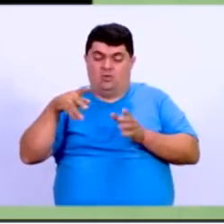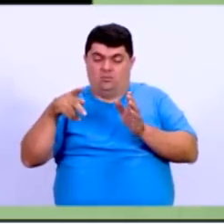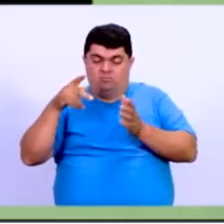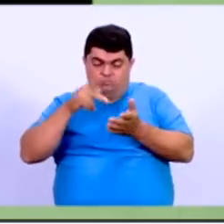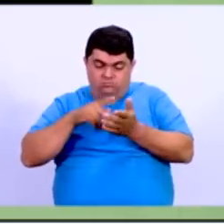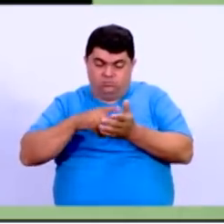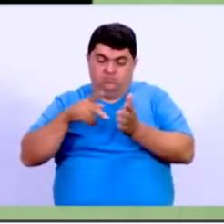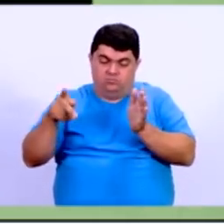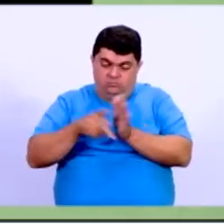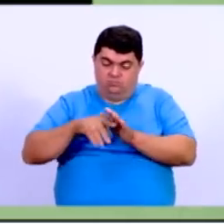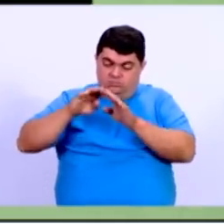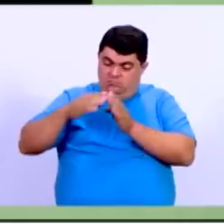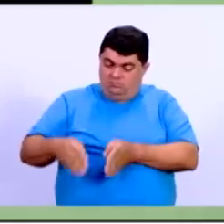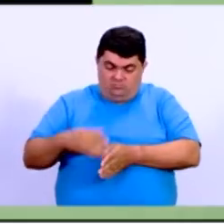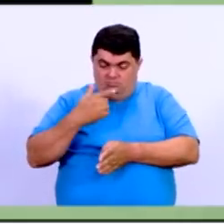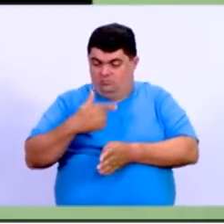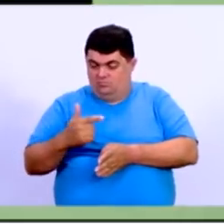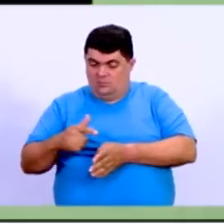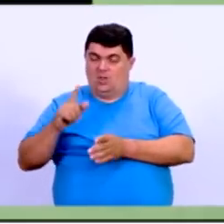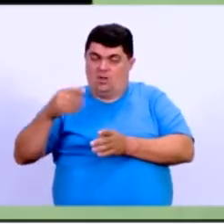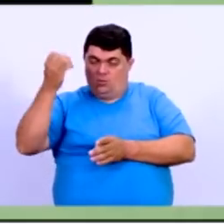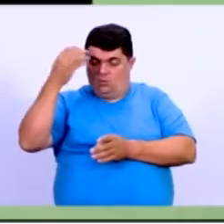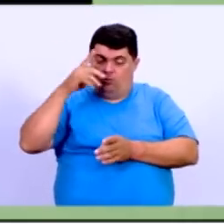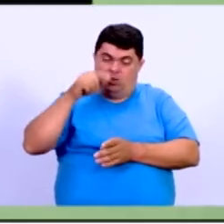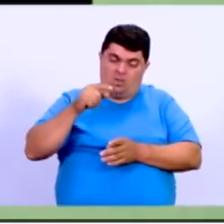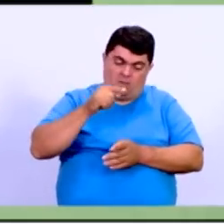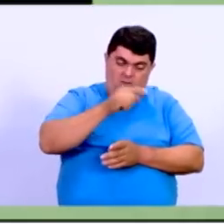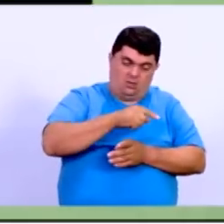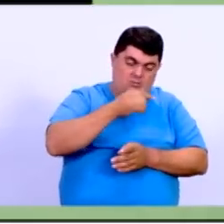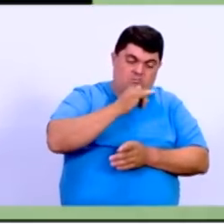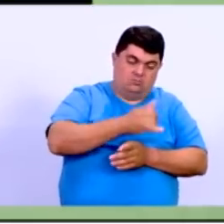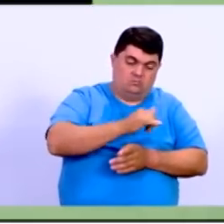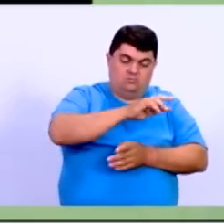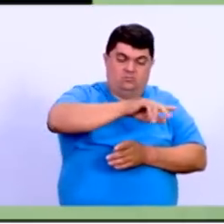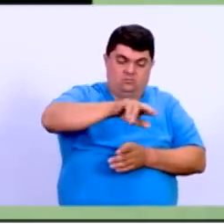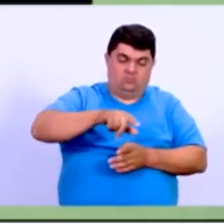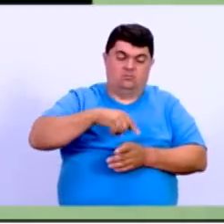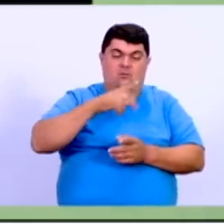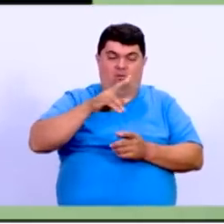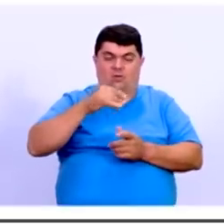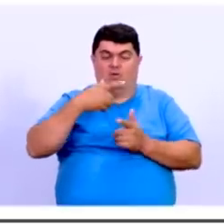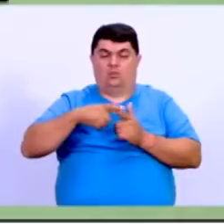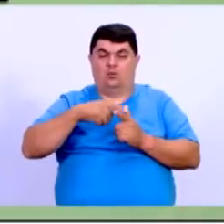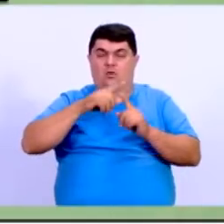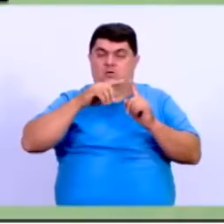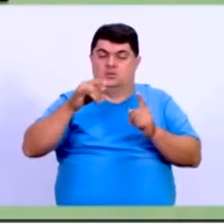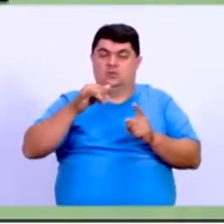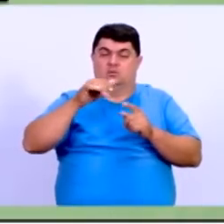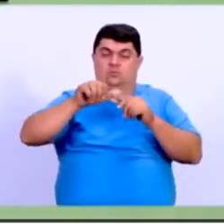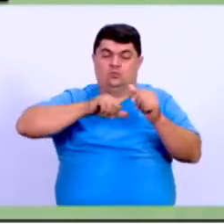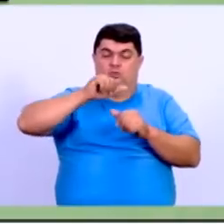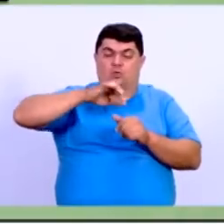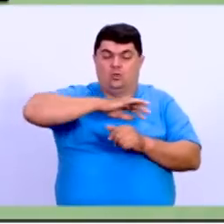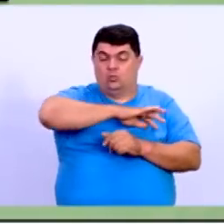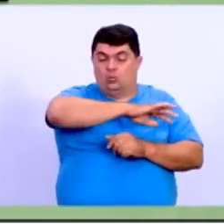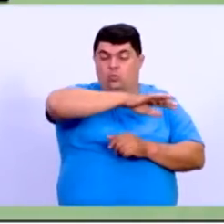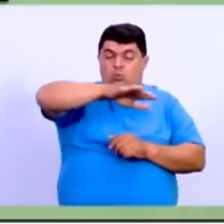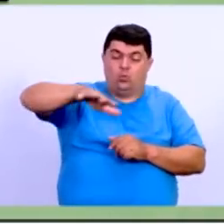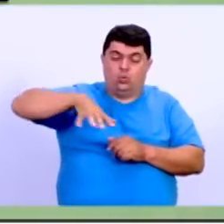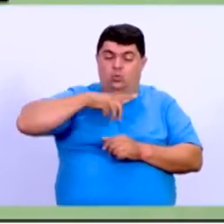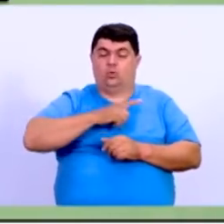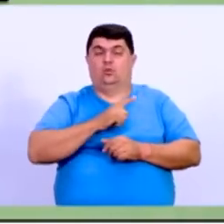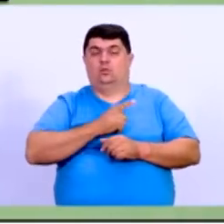disponibilize, né, o recurso para as demais máquinas, tá? Então, o servidor aqui, ele tem uma figura muito importante numa rede de